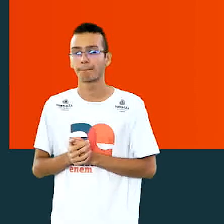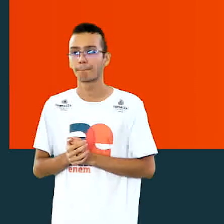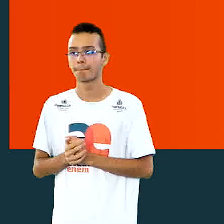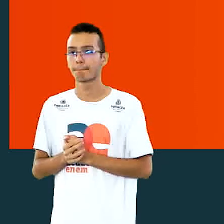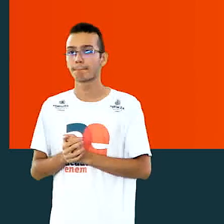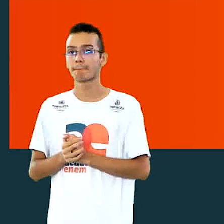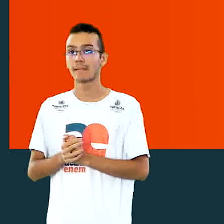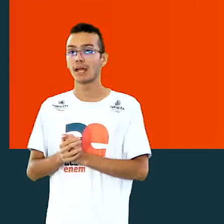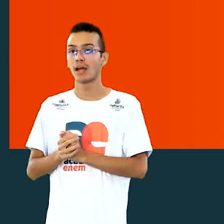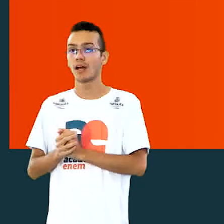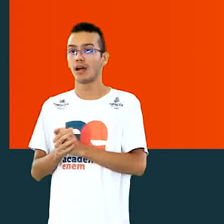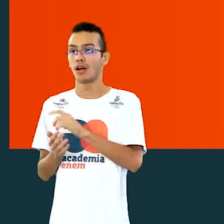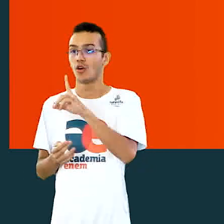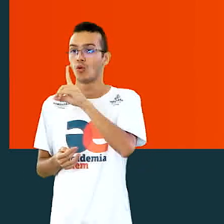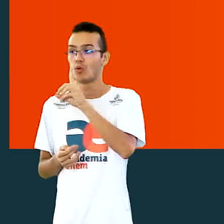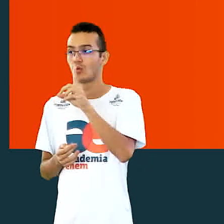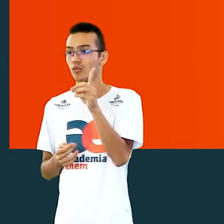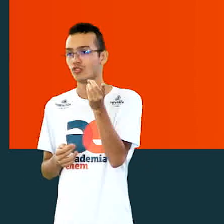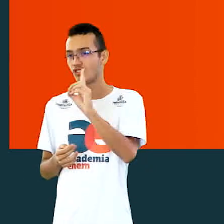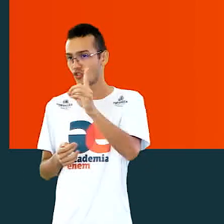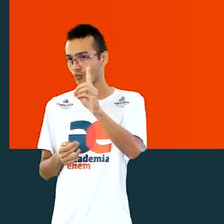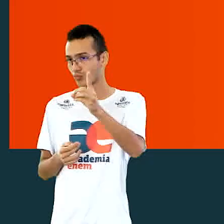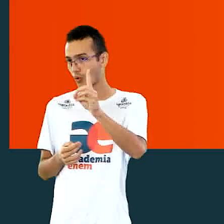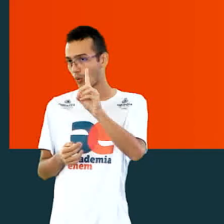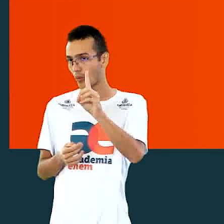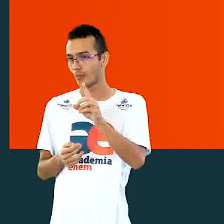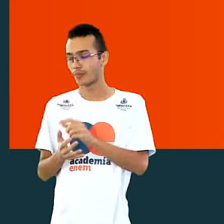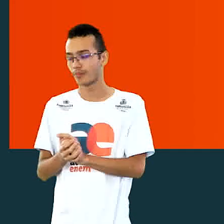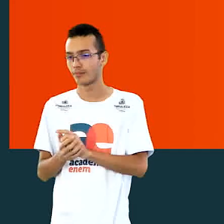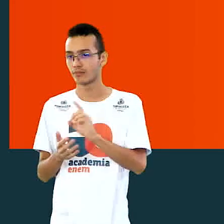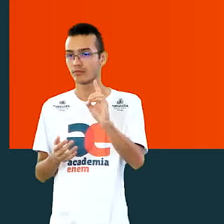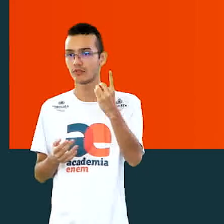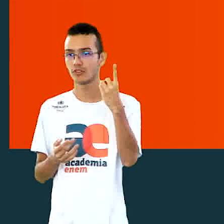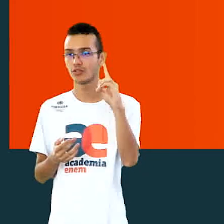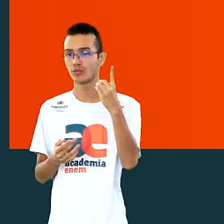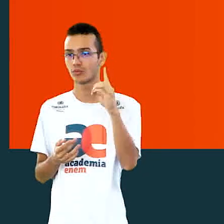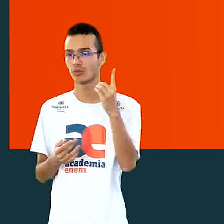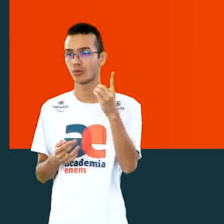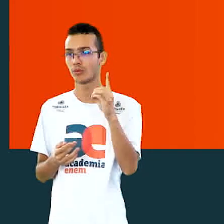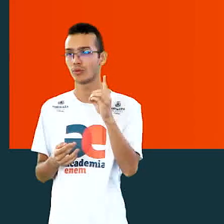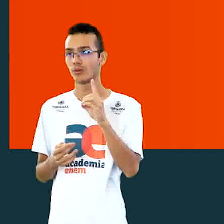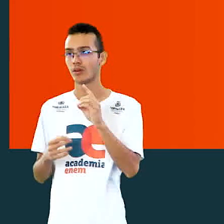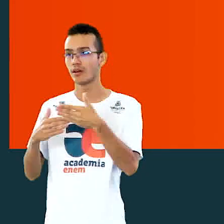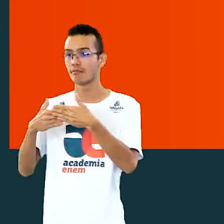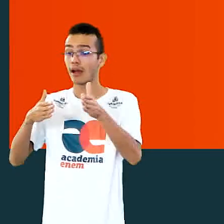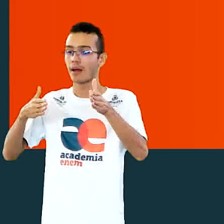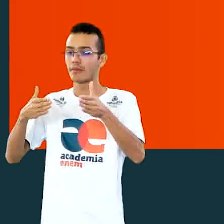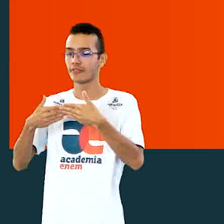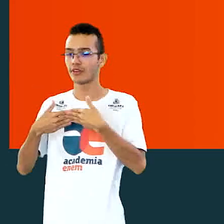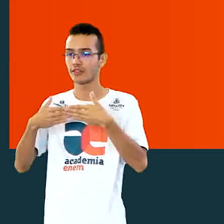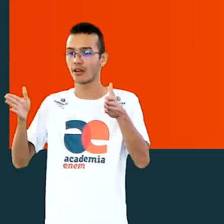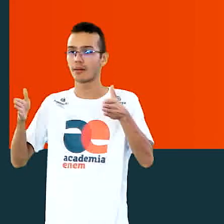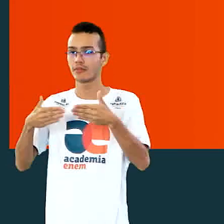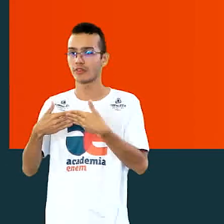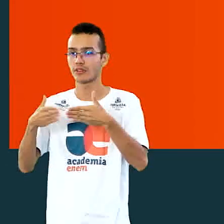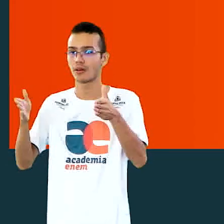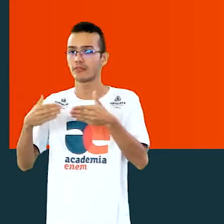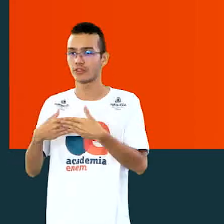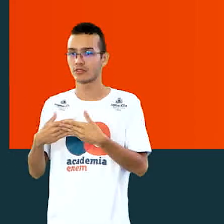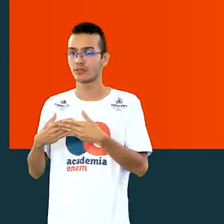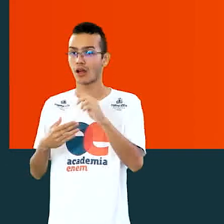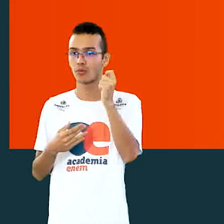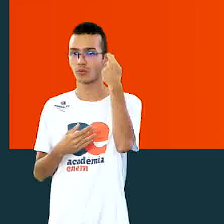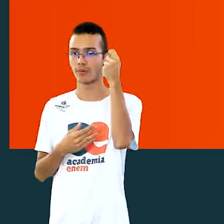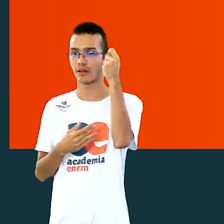interruptor, que abre e fecha, mas ele abre e fecha automaticamente. Digamos que eu tenho um disjuntor de